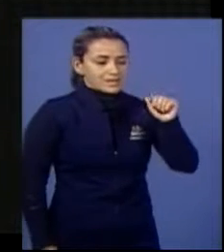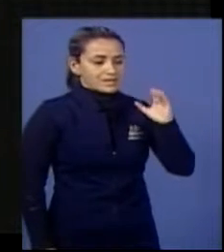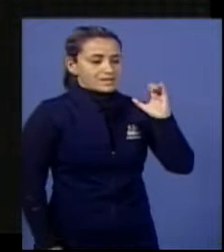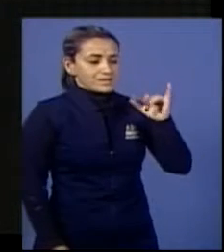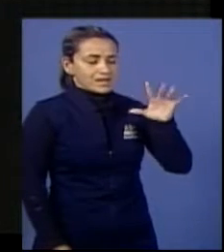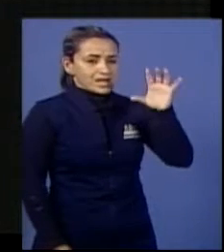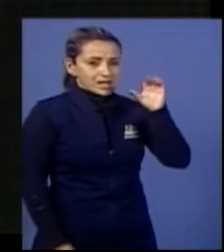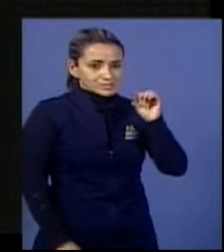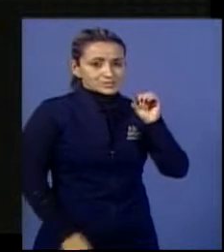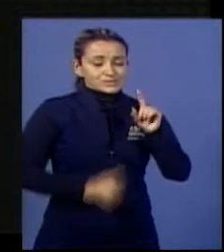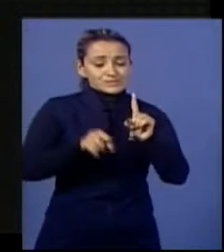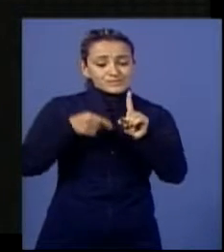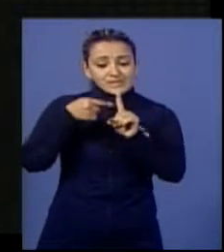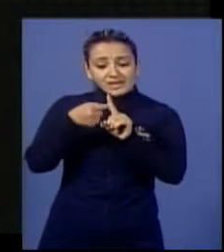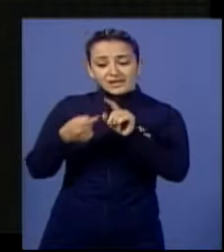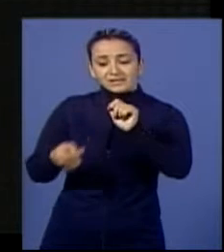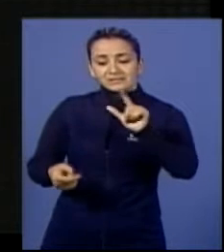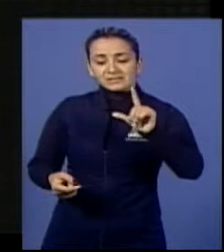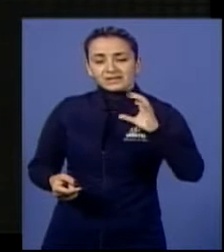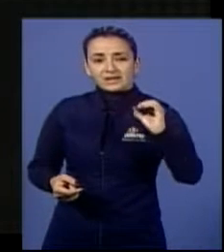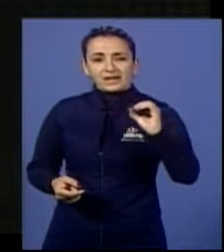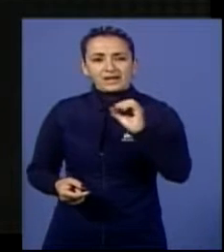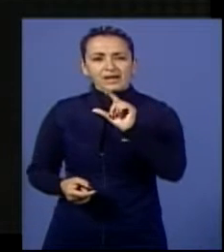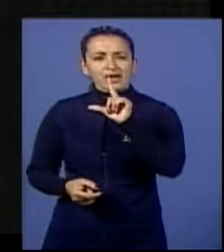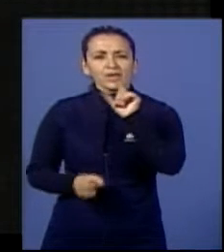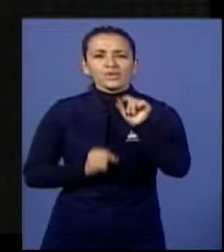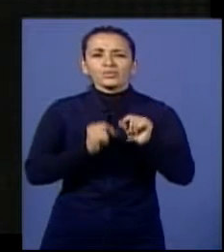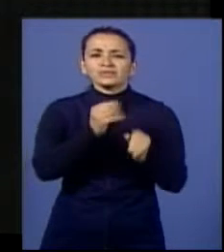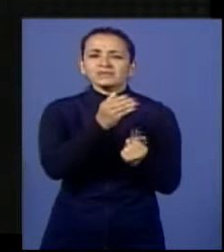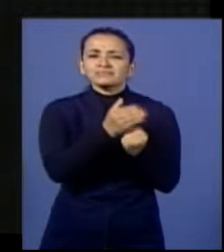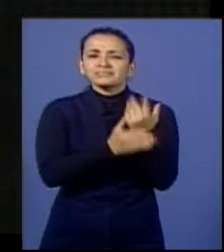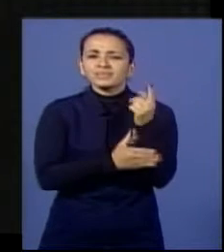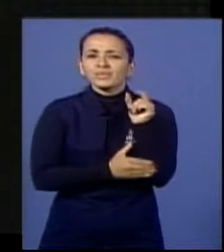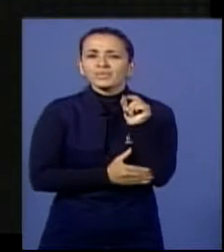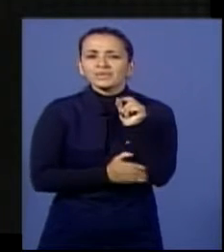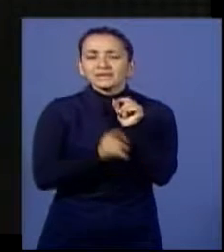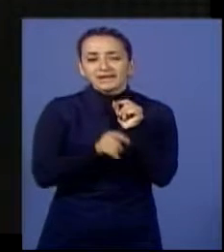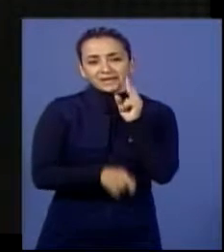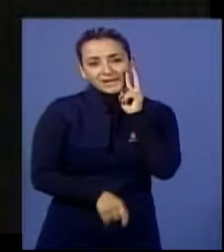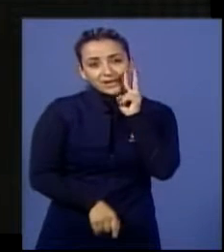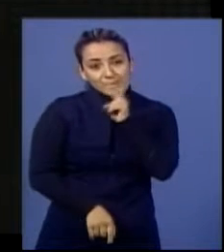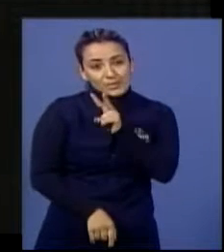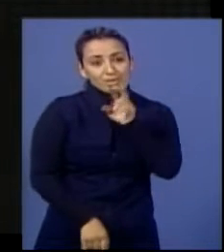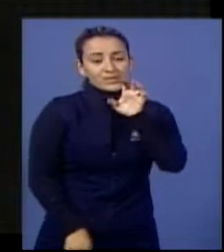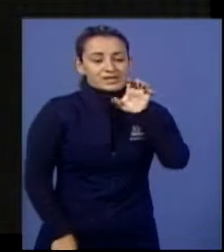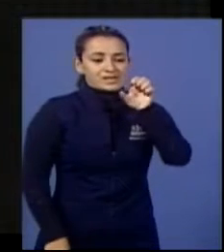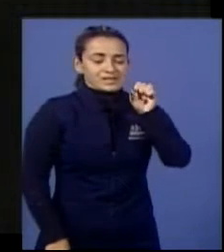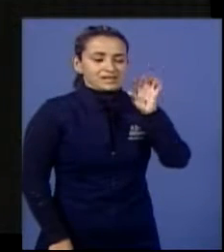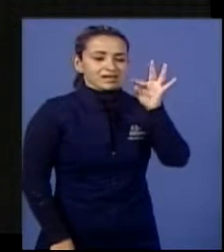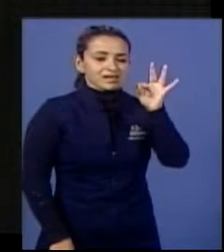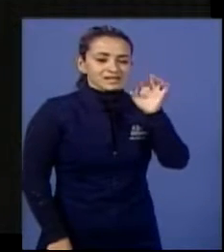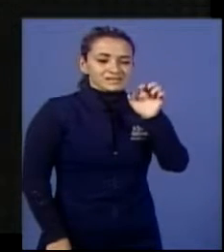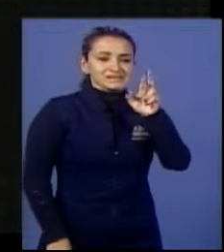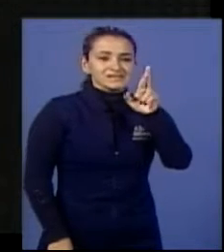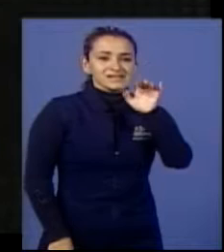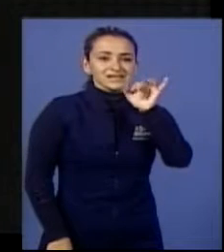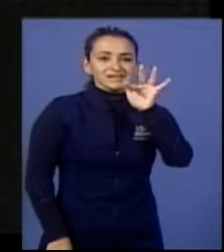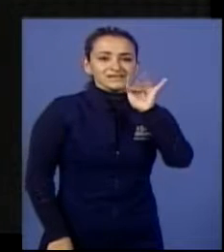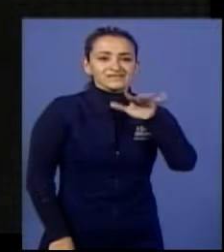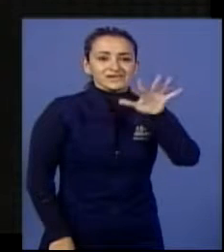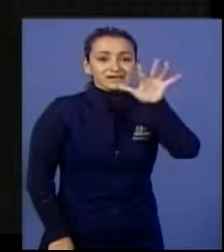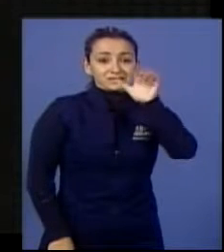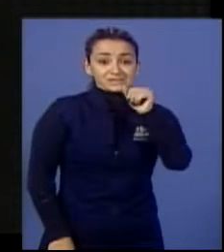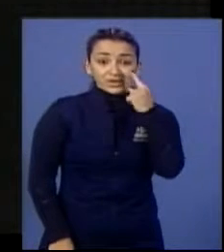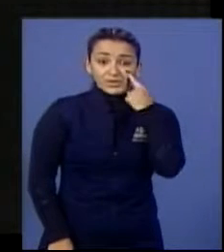álcool, você faz uma reação chamada de esterificação. Ácido mais álcool produz